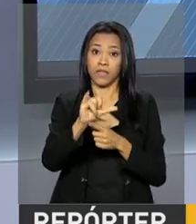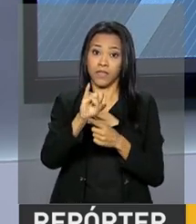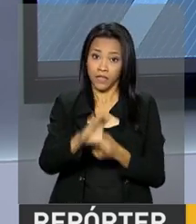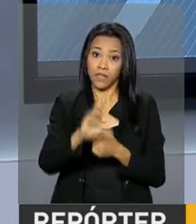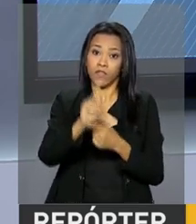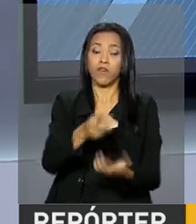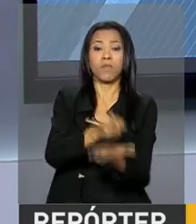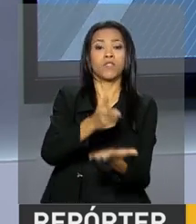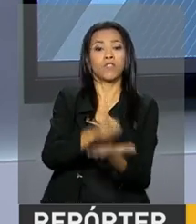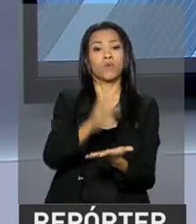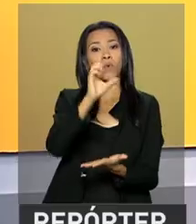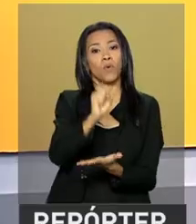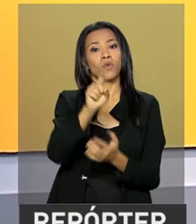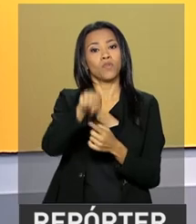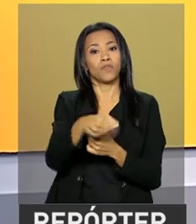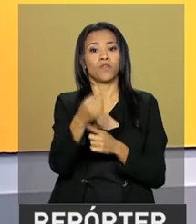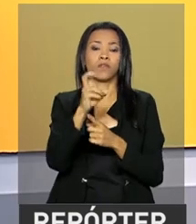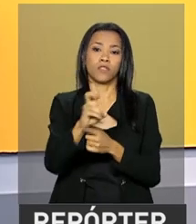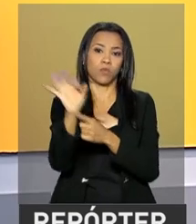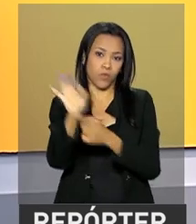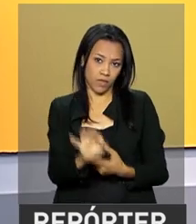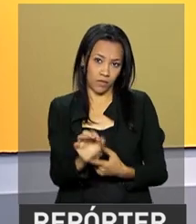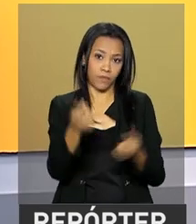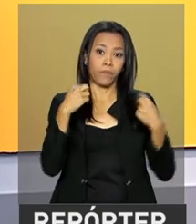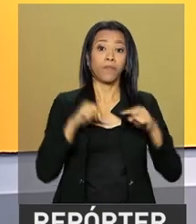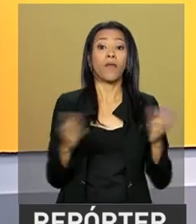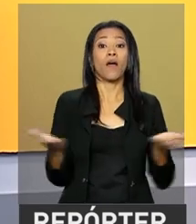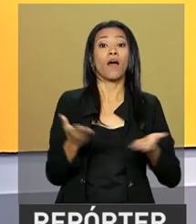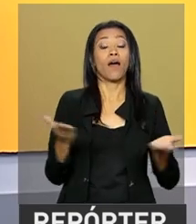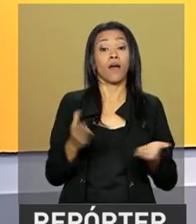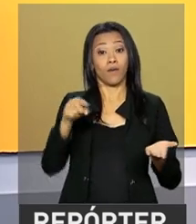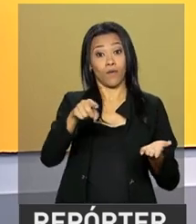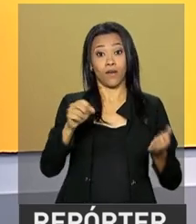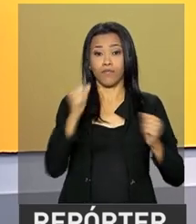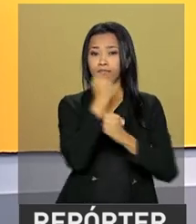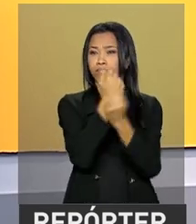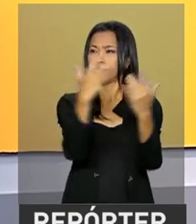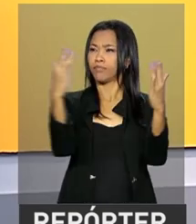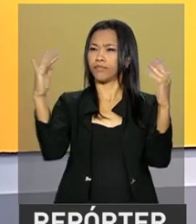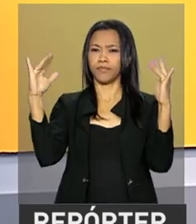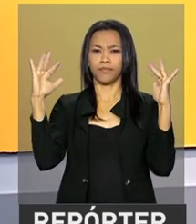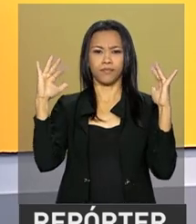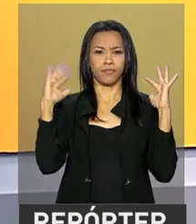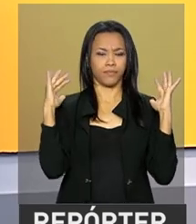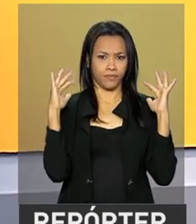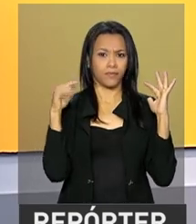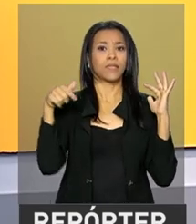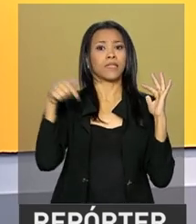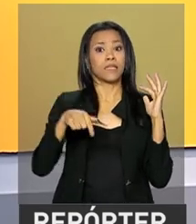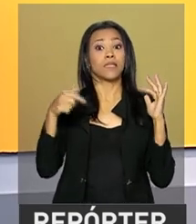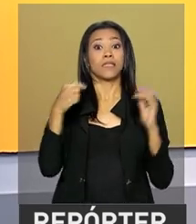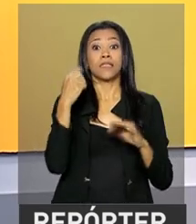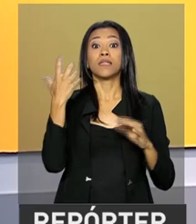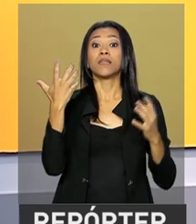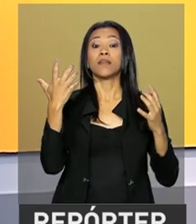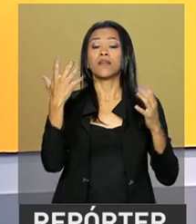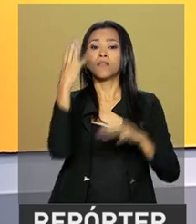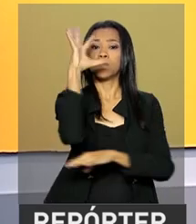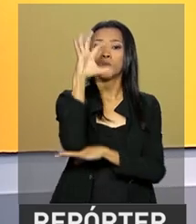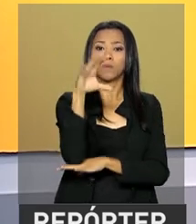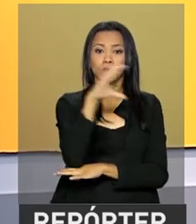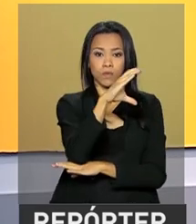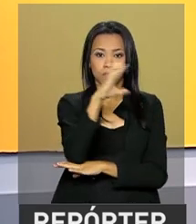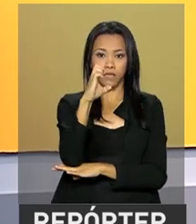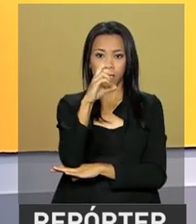8,5%. Falar de natureza agora, além de garantir a preservação de uma importante reserva do do